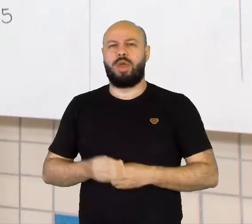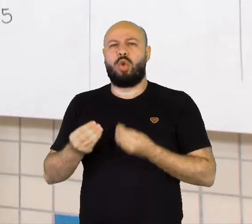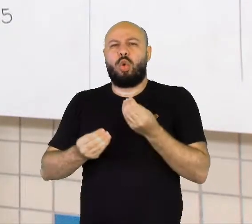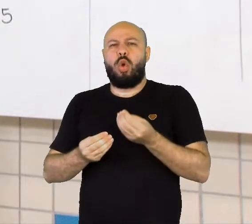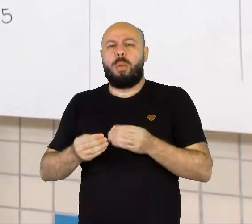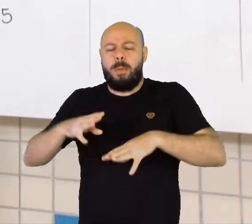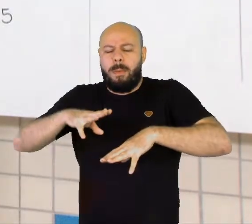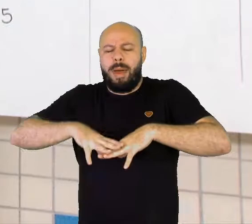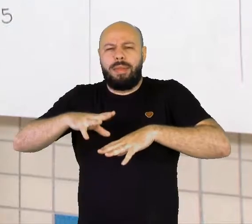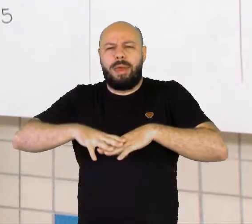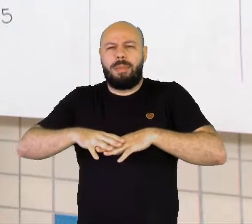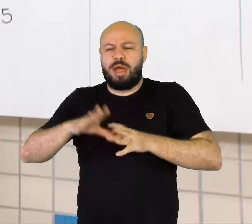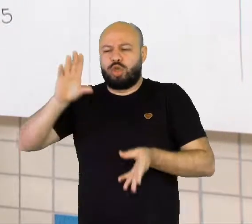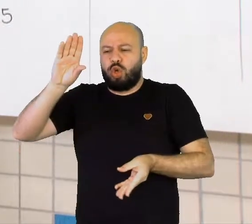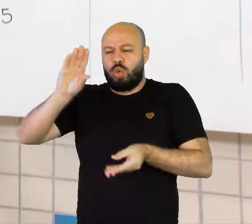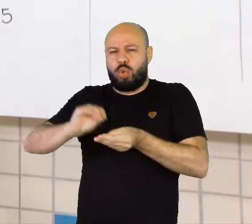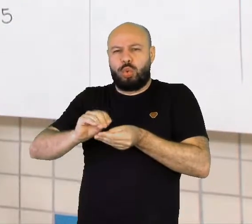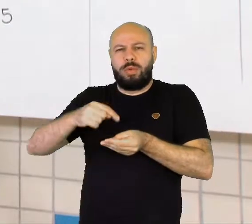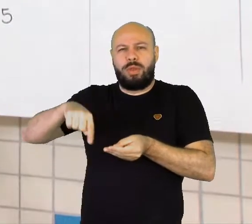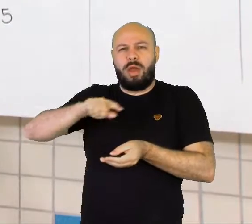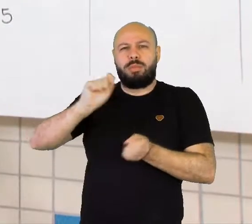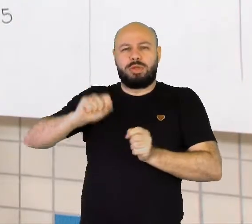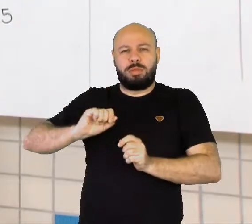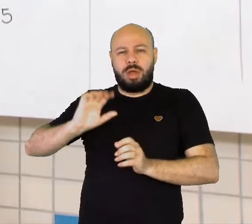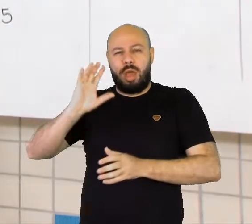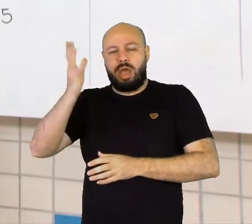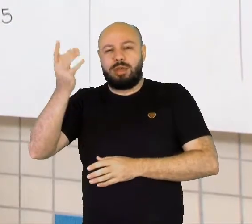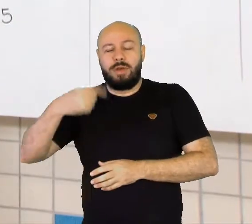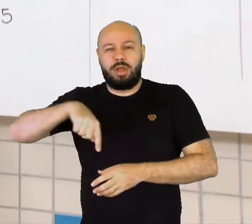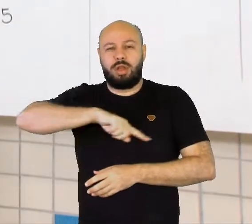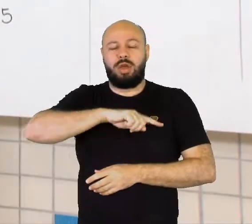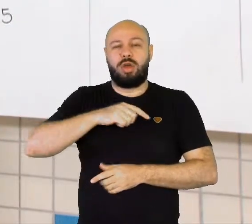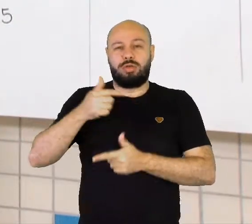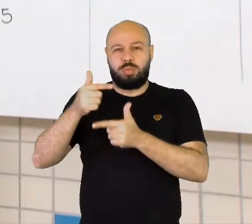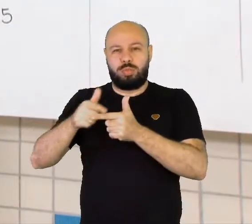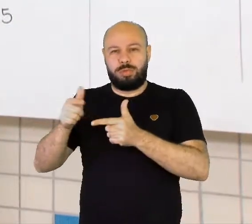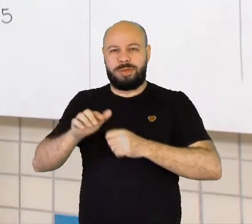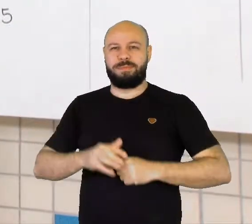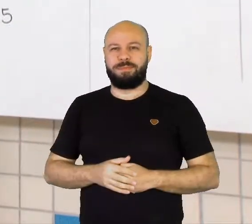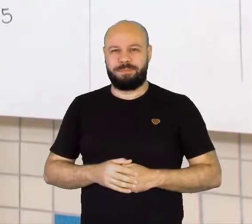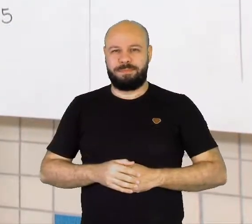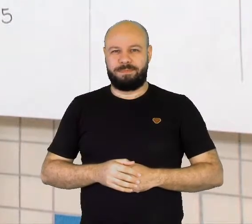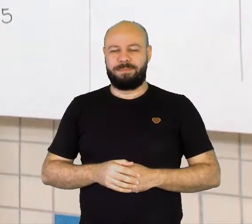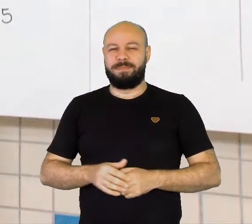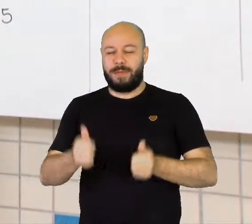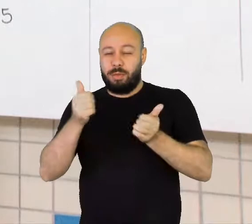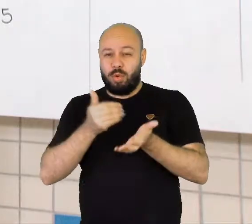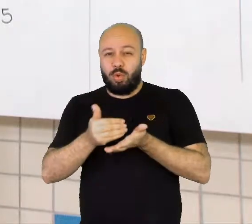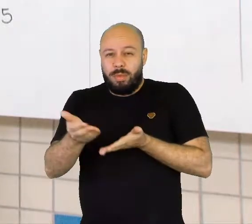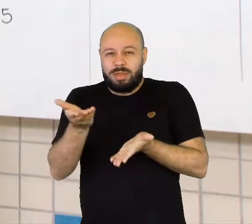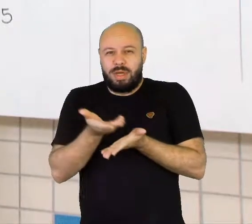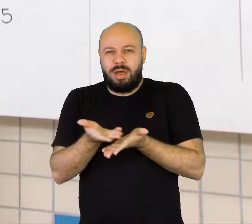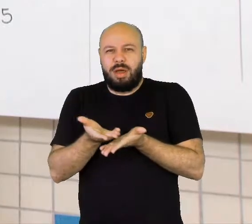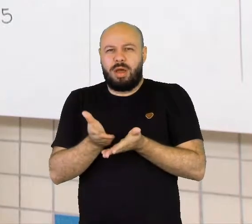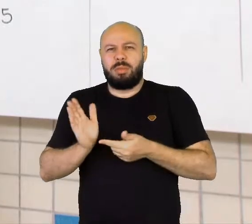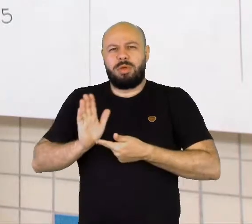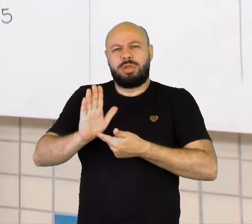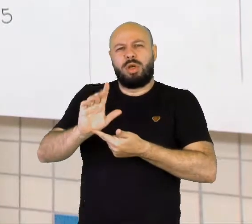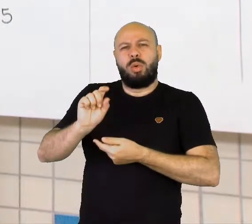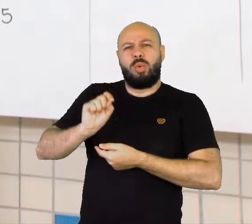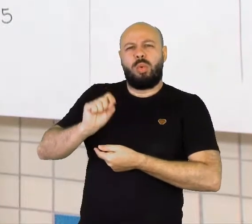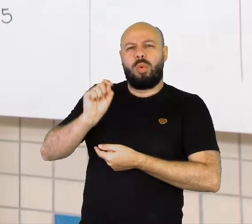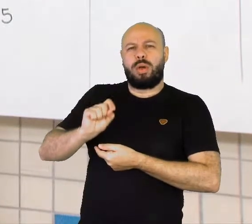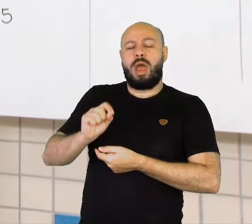resume eles para a gente conseguir resolver os nossos problemas. E para isso eu quero começar a nossa aula de hoje trazendo para vocês